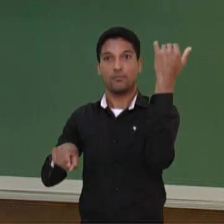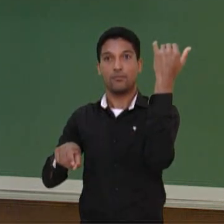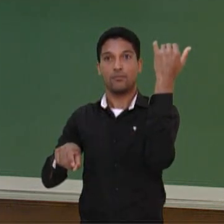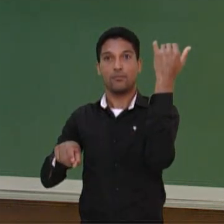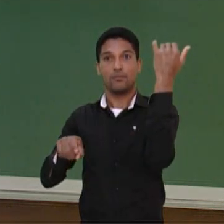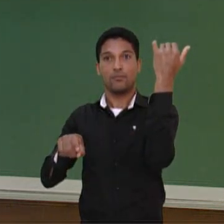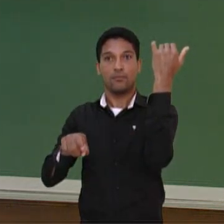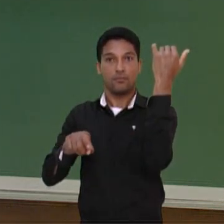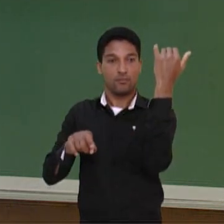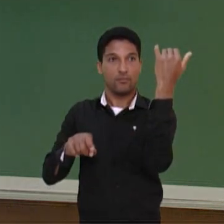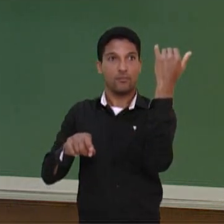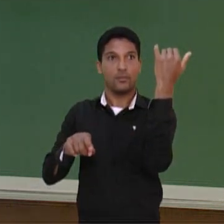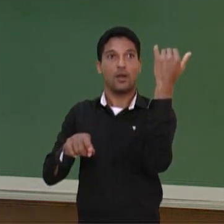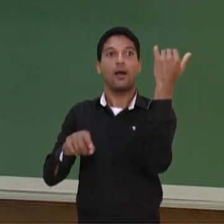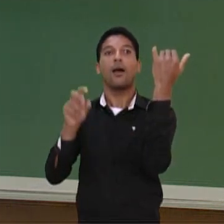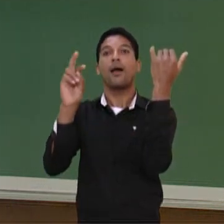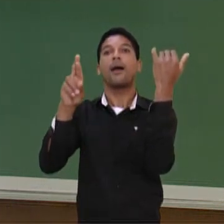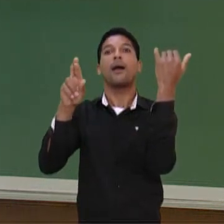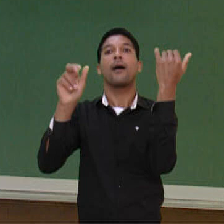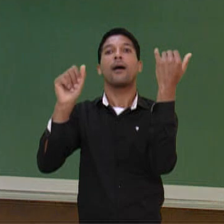nós chamamos ele de raiz.